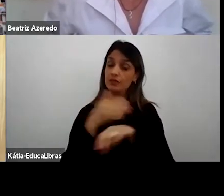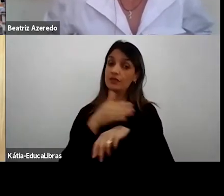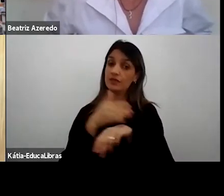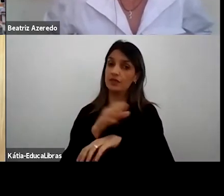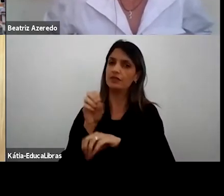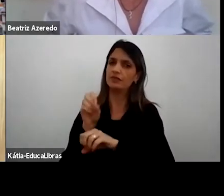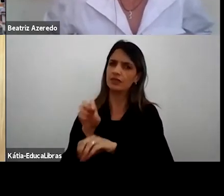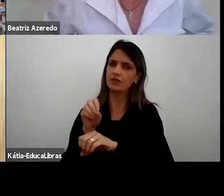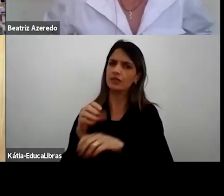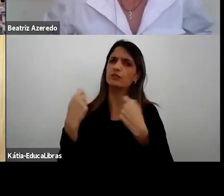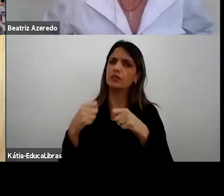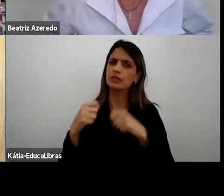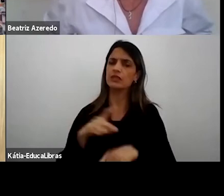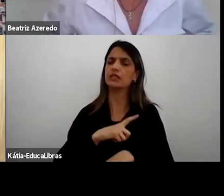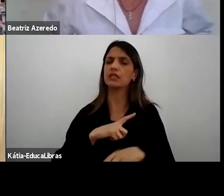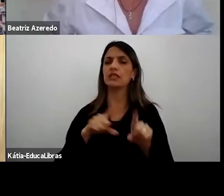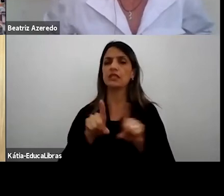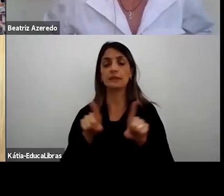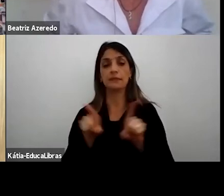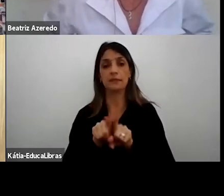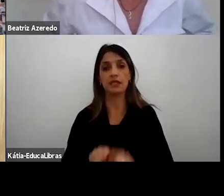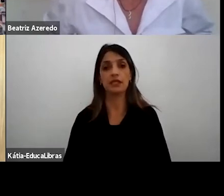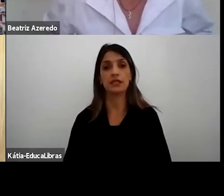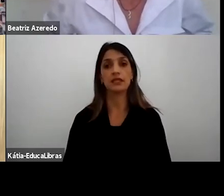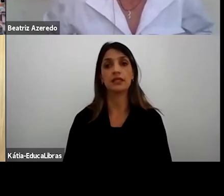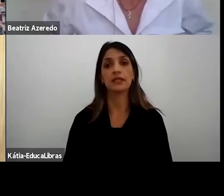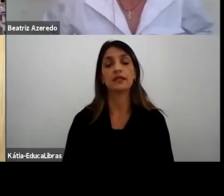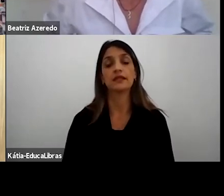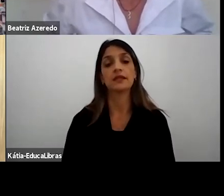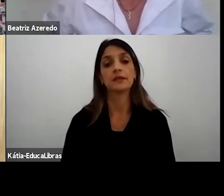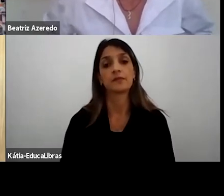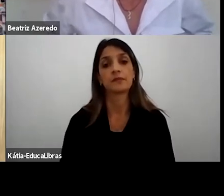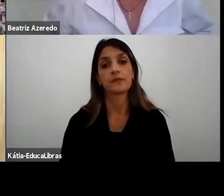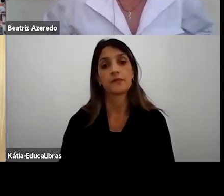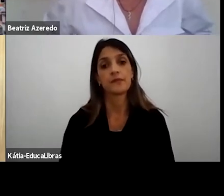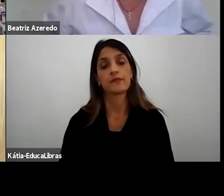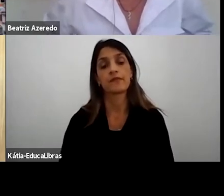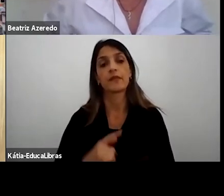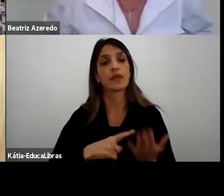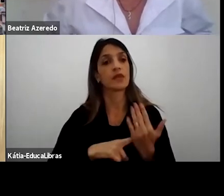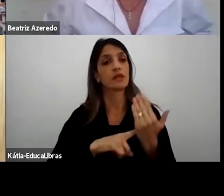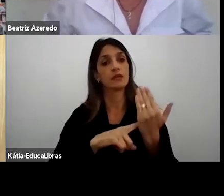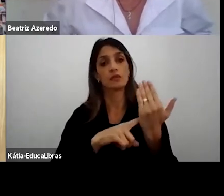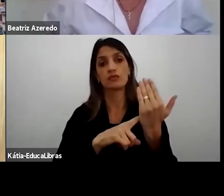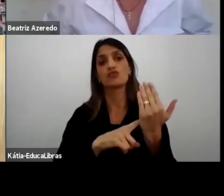que precisa ter. E isso, né, é a tecnologia,